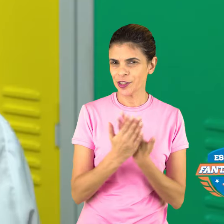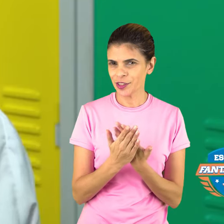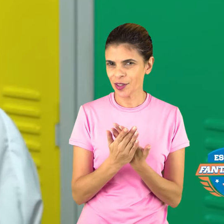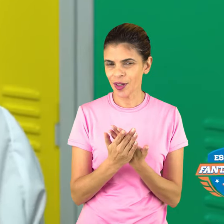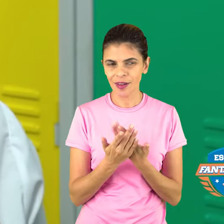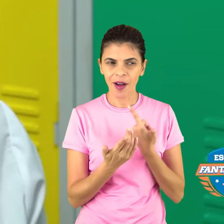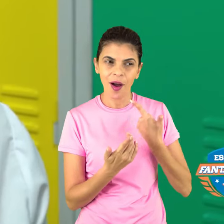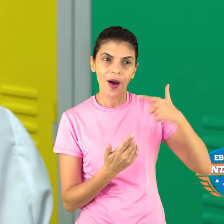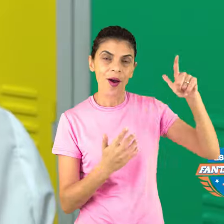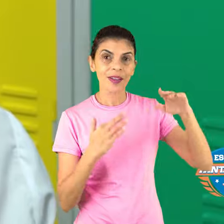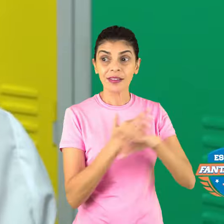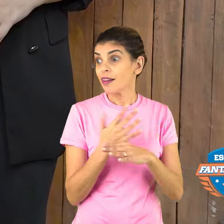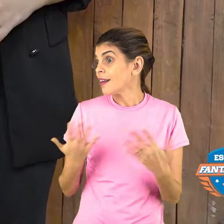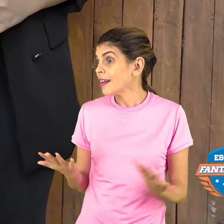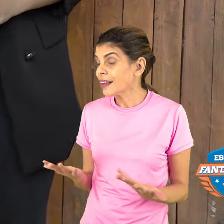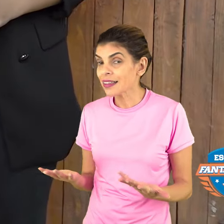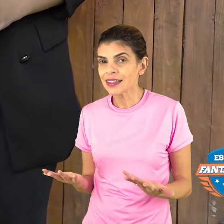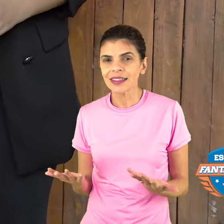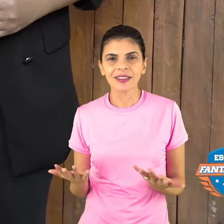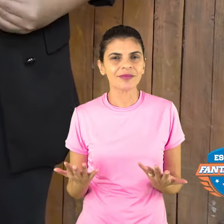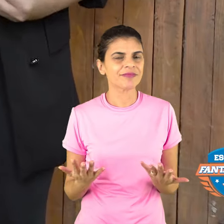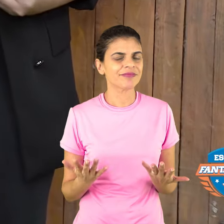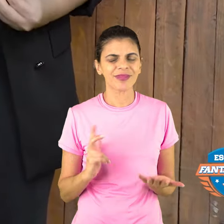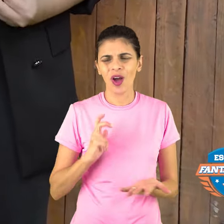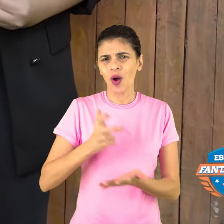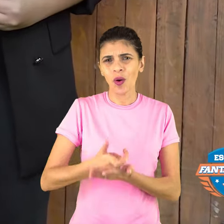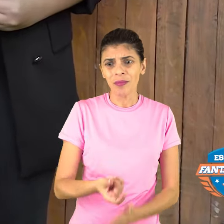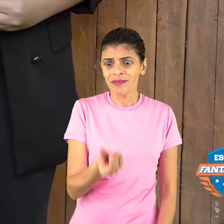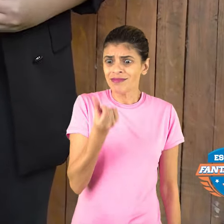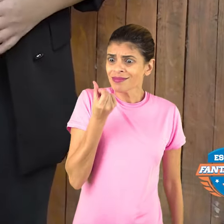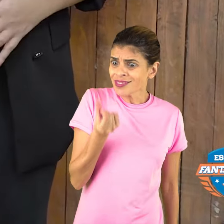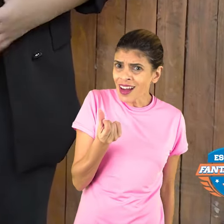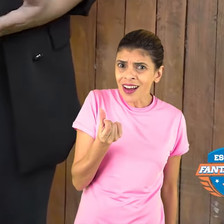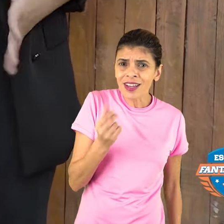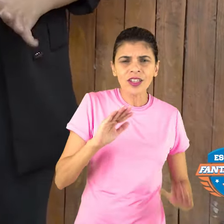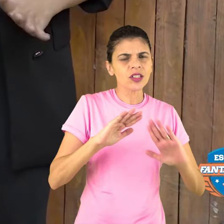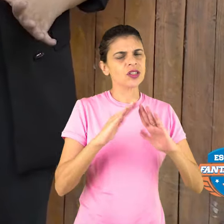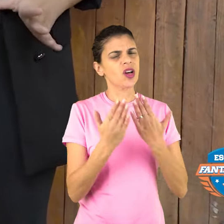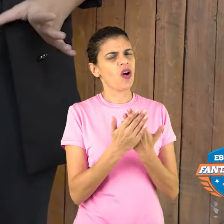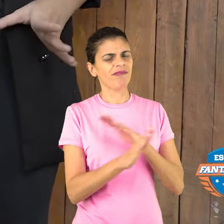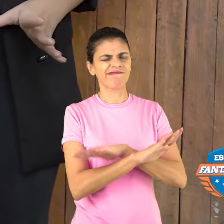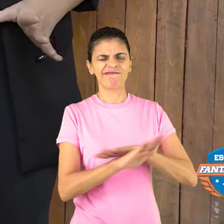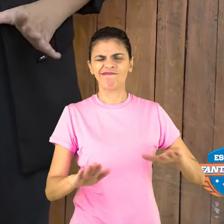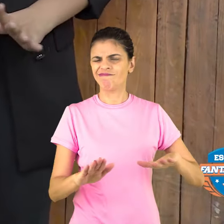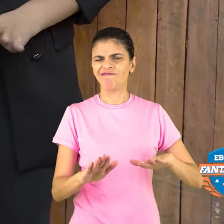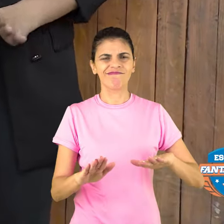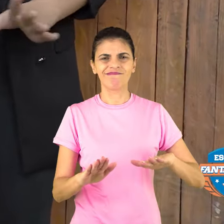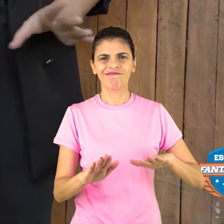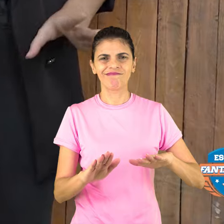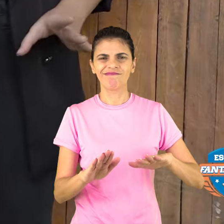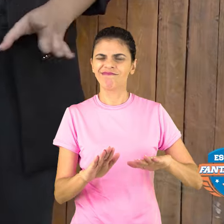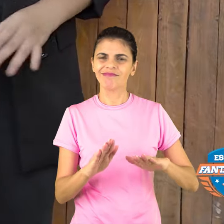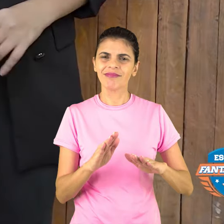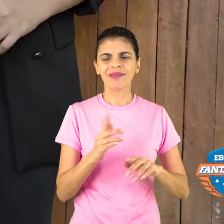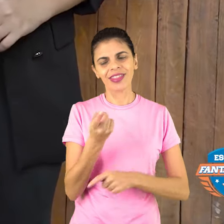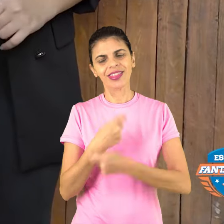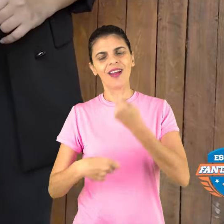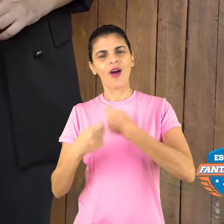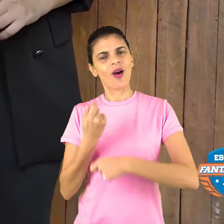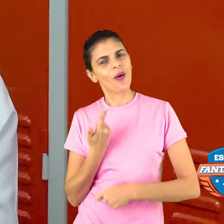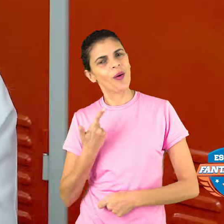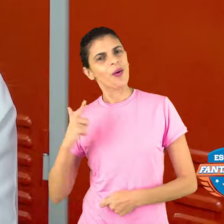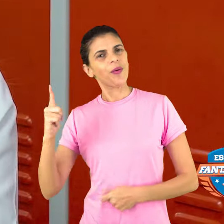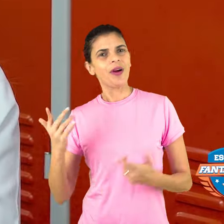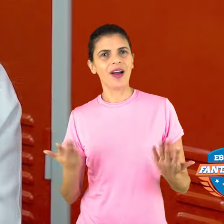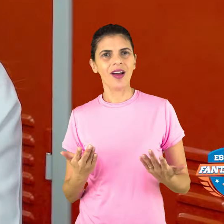cidade. E aí? A gente já comprou 6 escolas. Acho que chegou a hora da gente mudar o ramo dos nossos